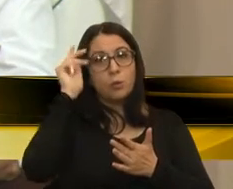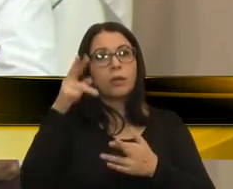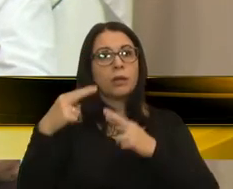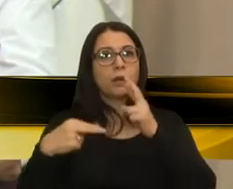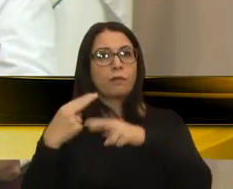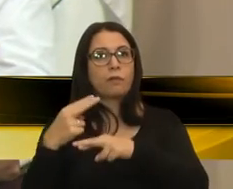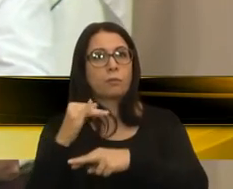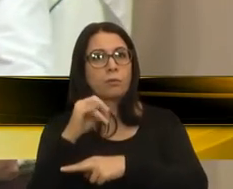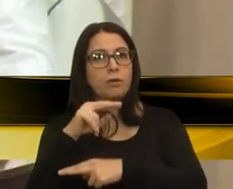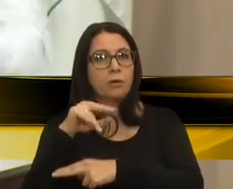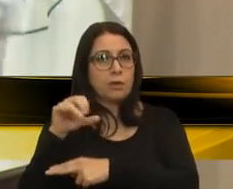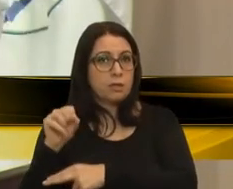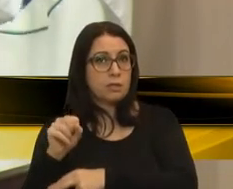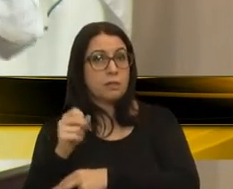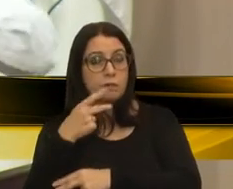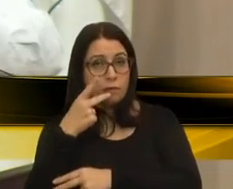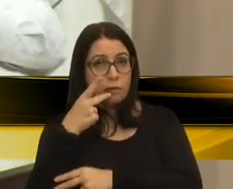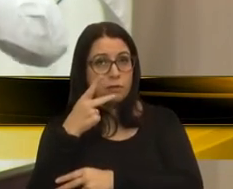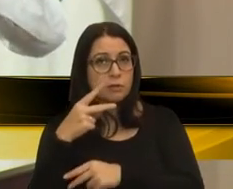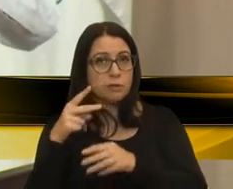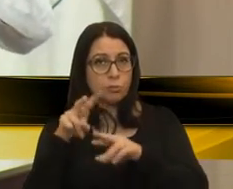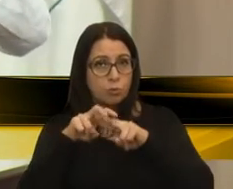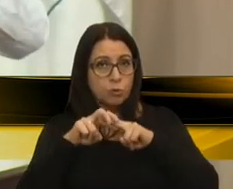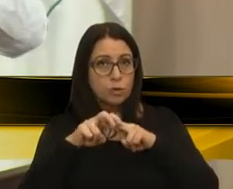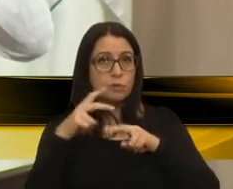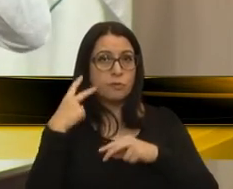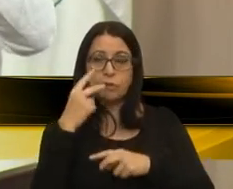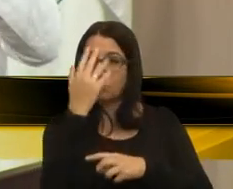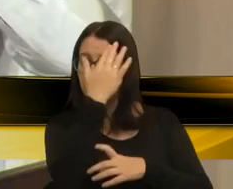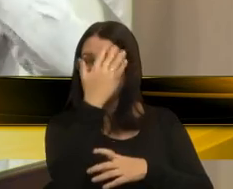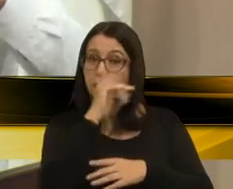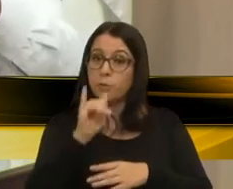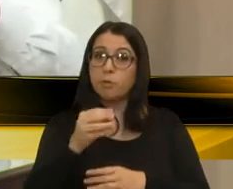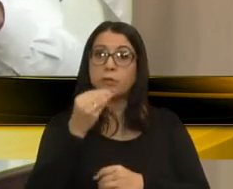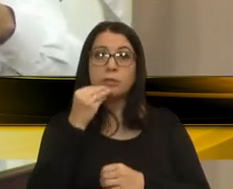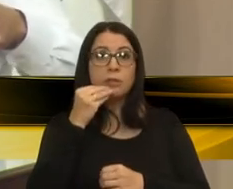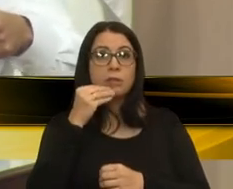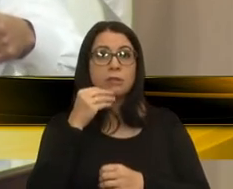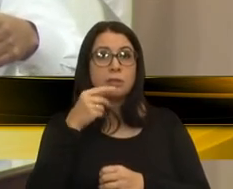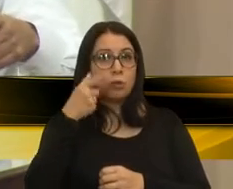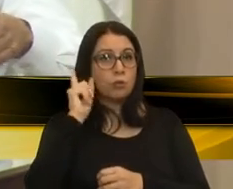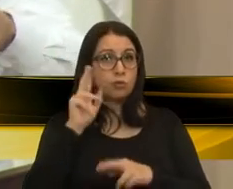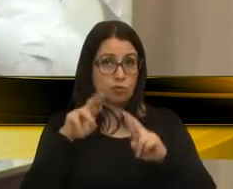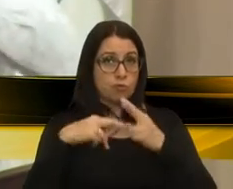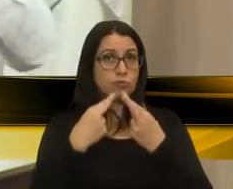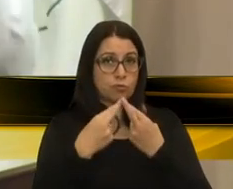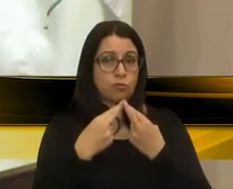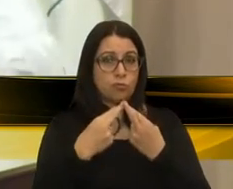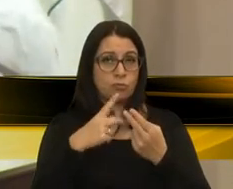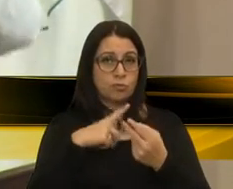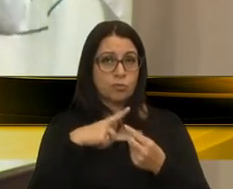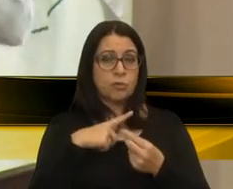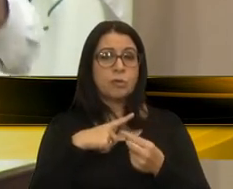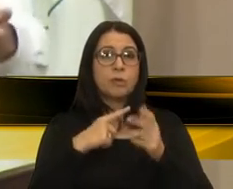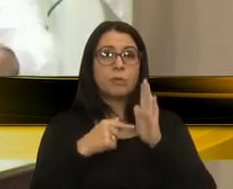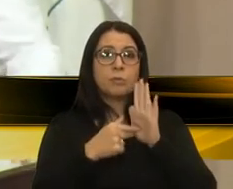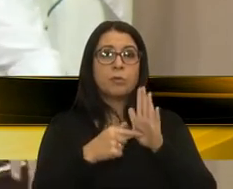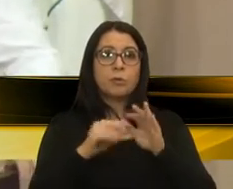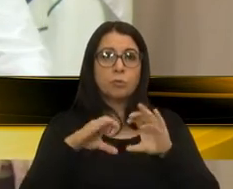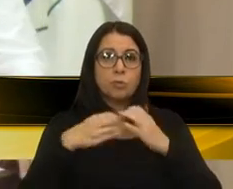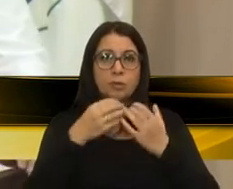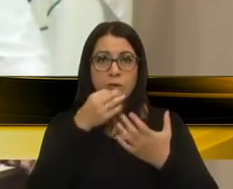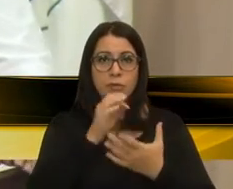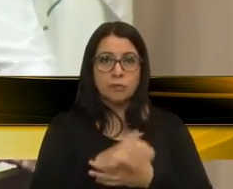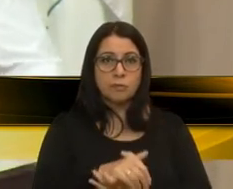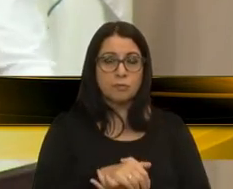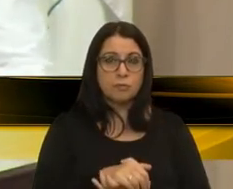da Previdência e vai se manifestando. Por isso, vereador Adiló, essa oportunidade que nós tivemos, e num primeiro momento foi dada para a comunidade